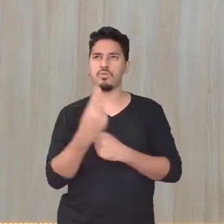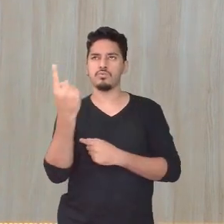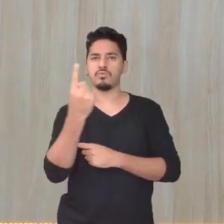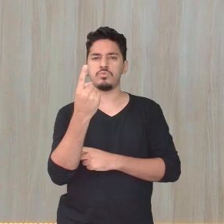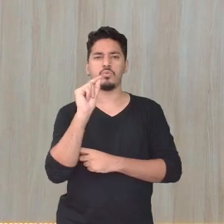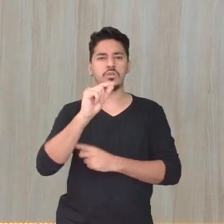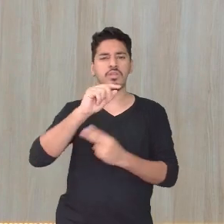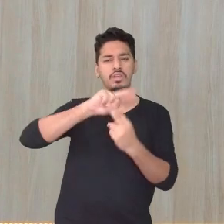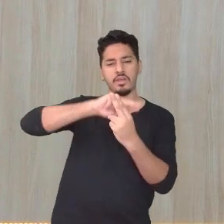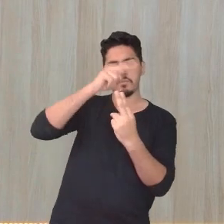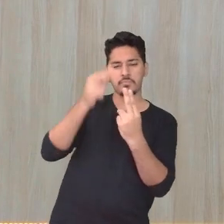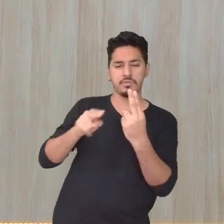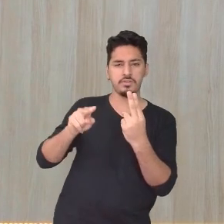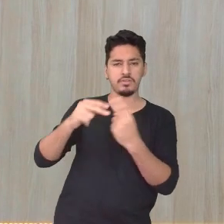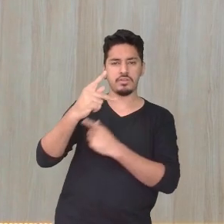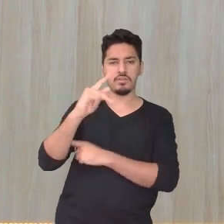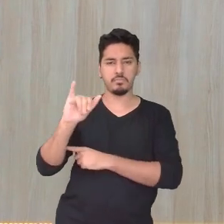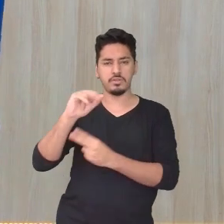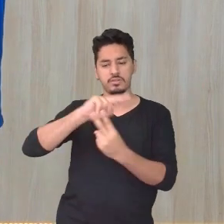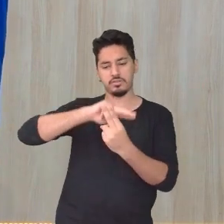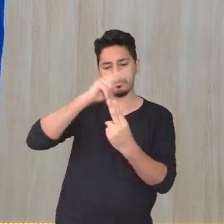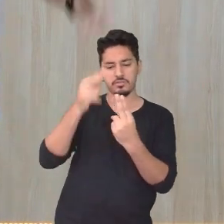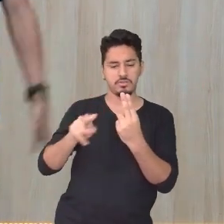é pi?